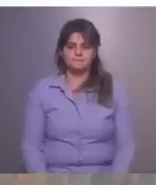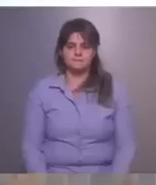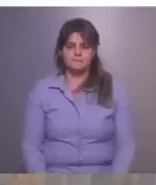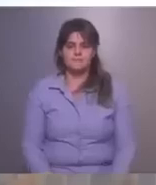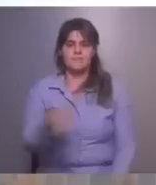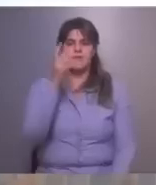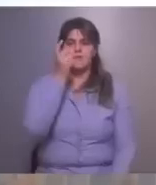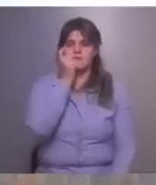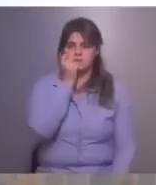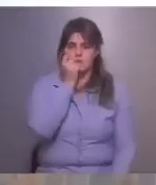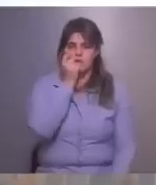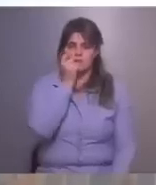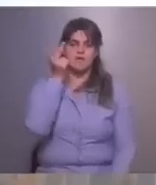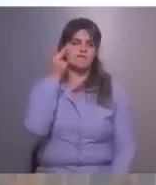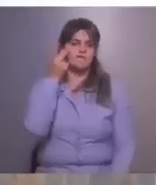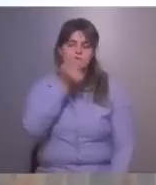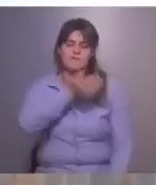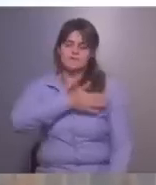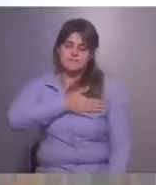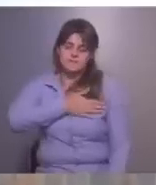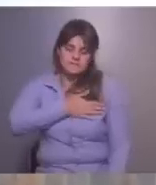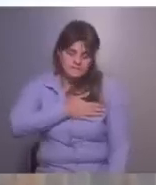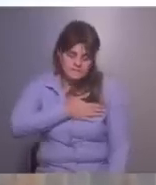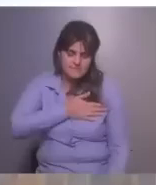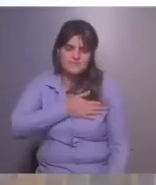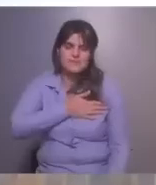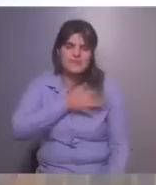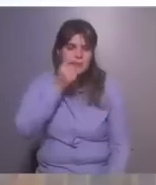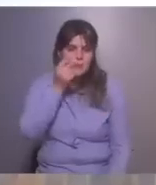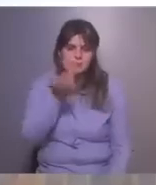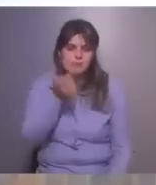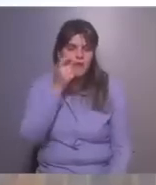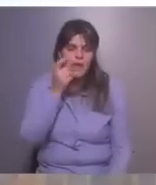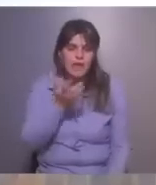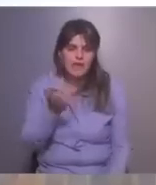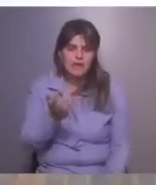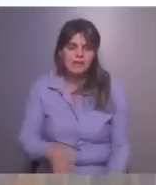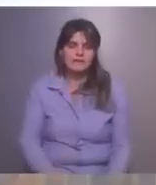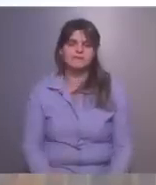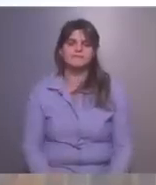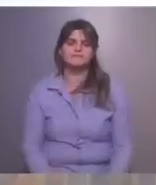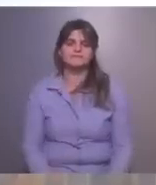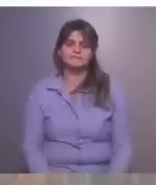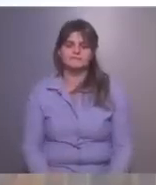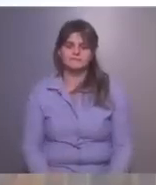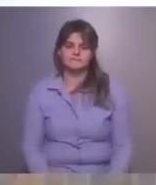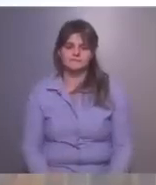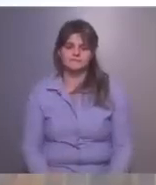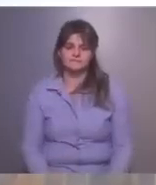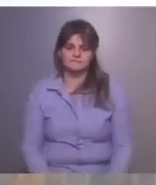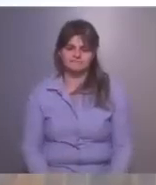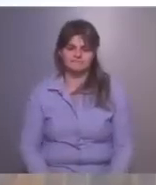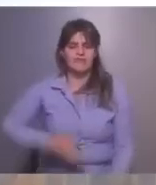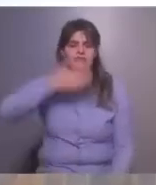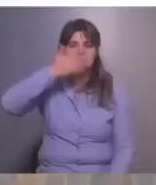Qual é o homem que ama a vida, que